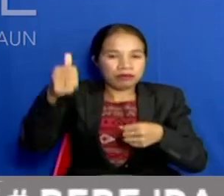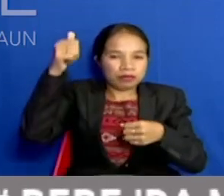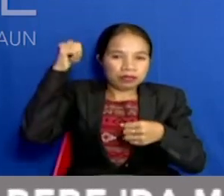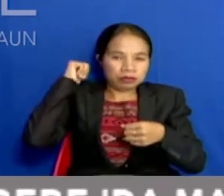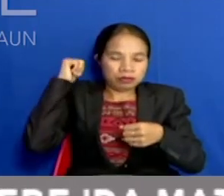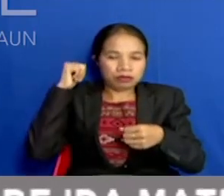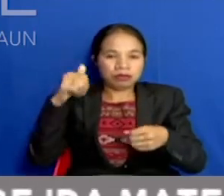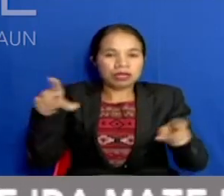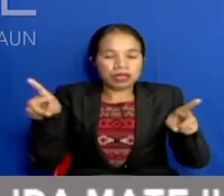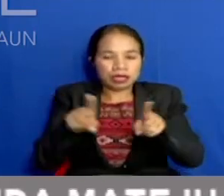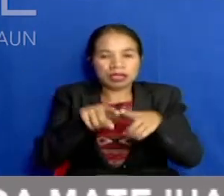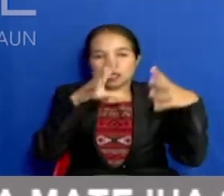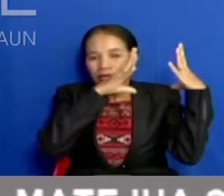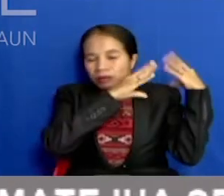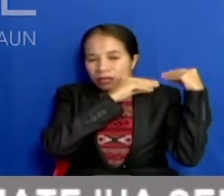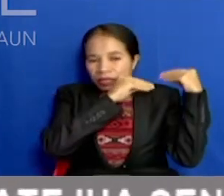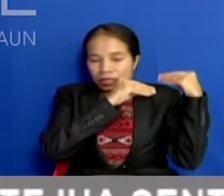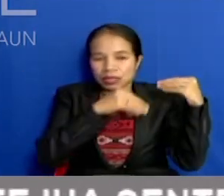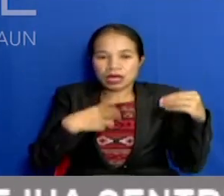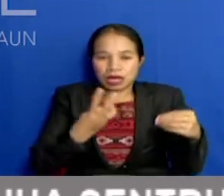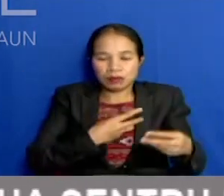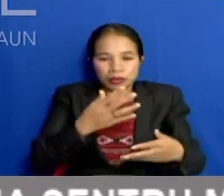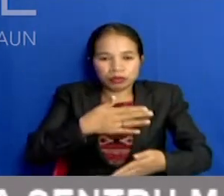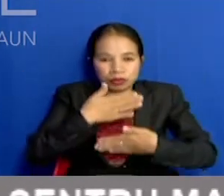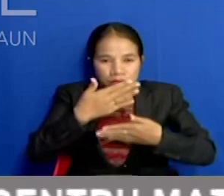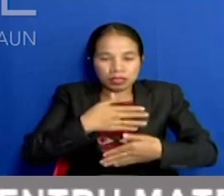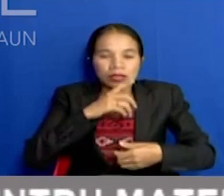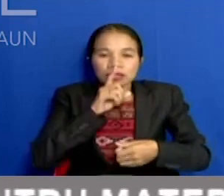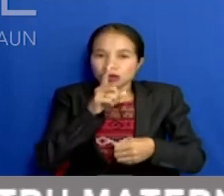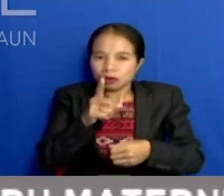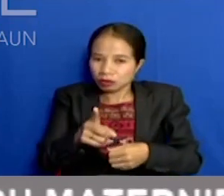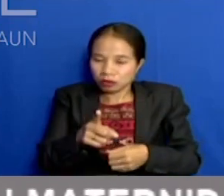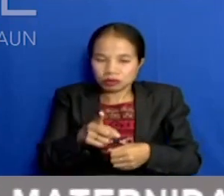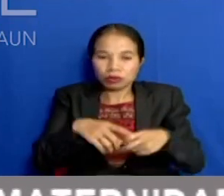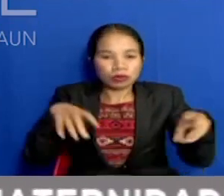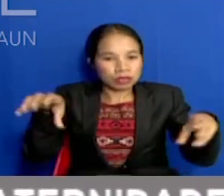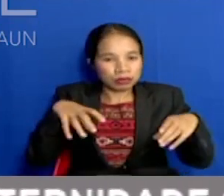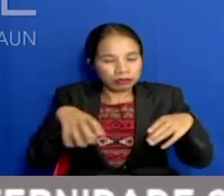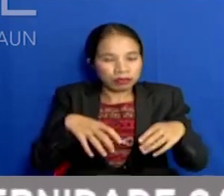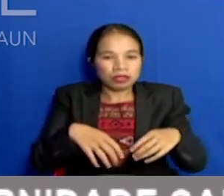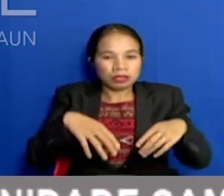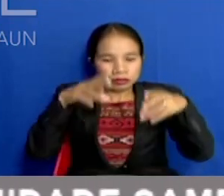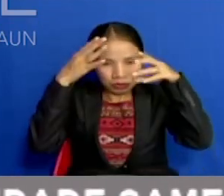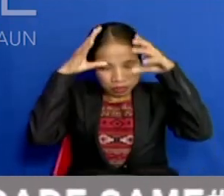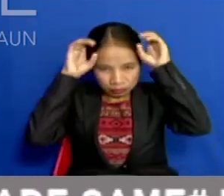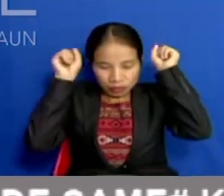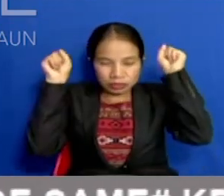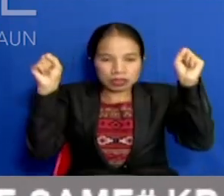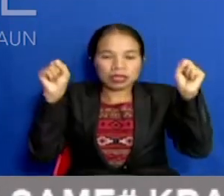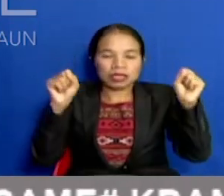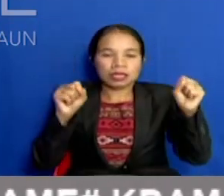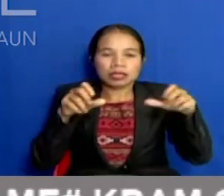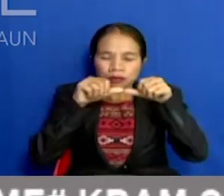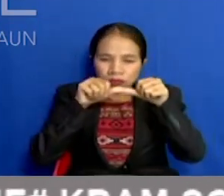tenho experiência de ter rássica. Portanto, eu me contente com os esforços, Sua Excelência, o Presidente. E me repete,